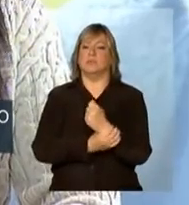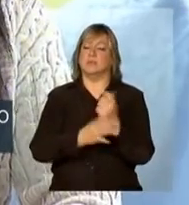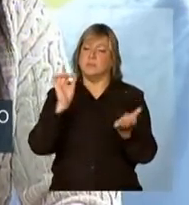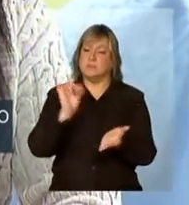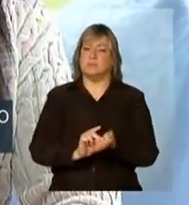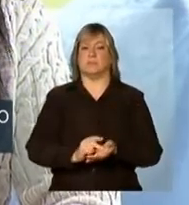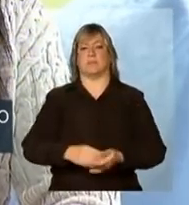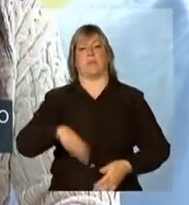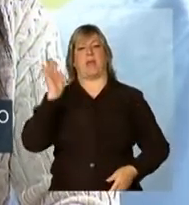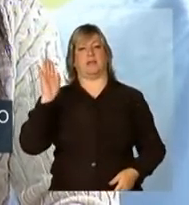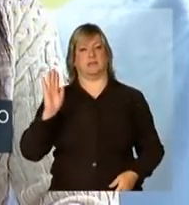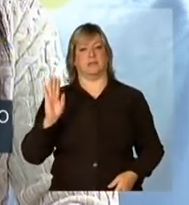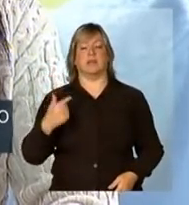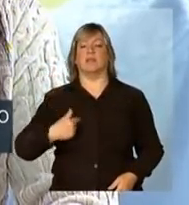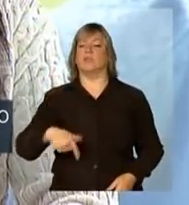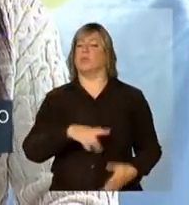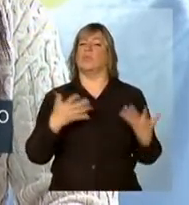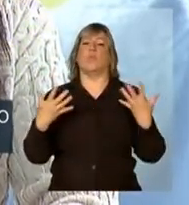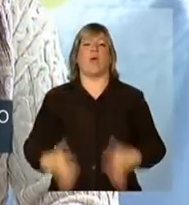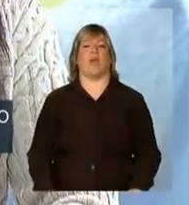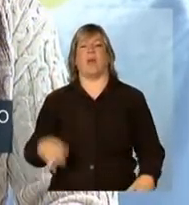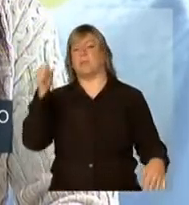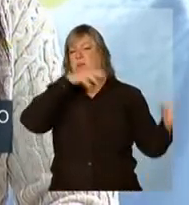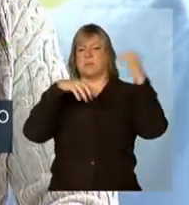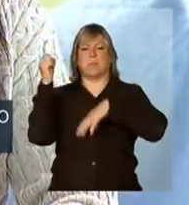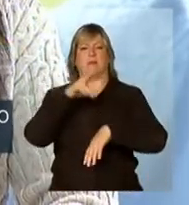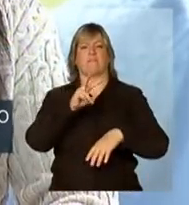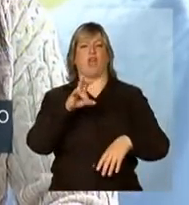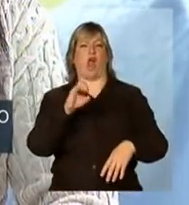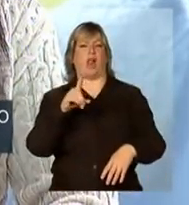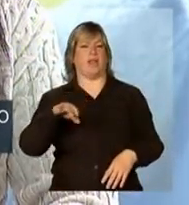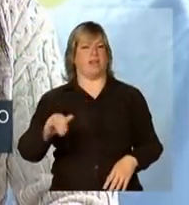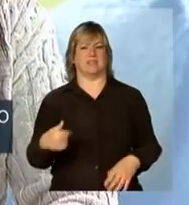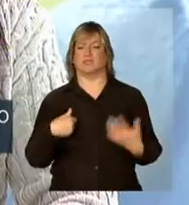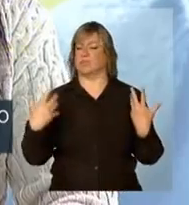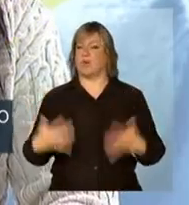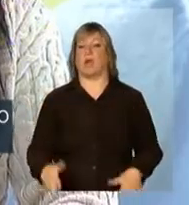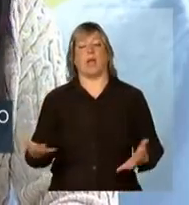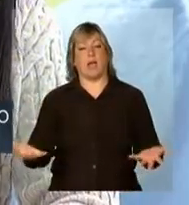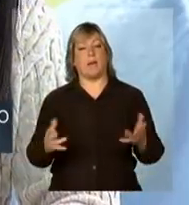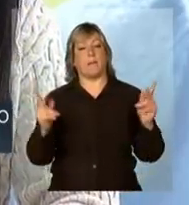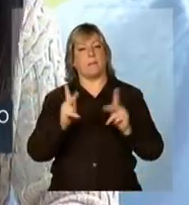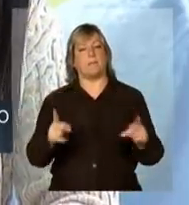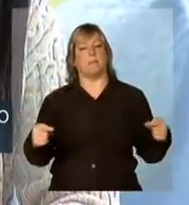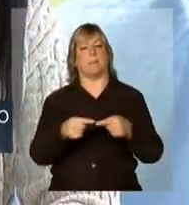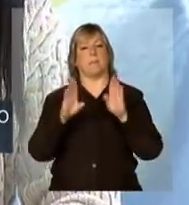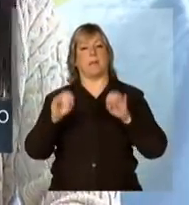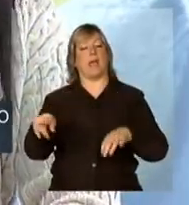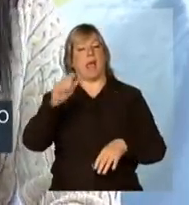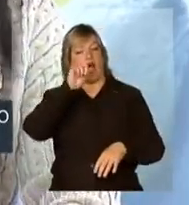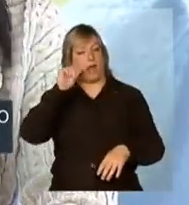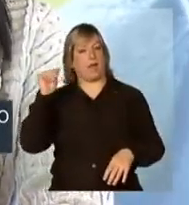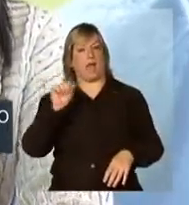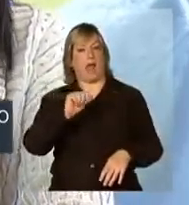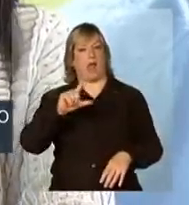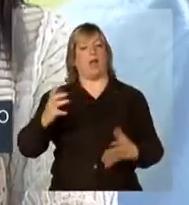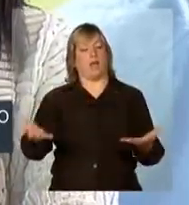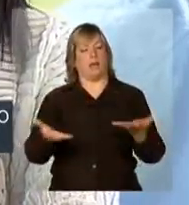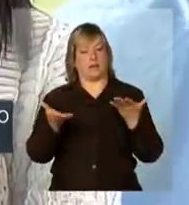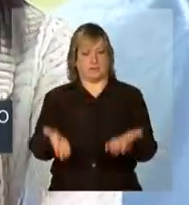eficaz. A gente não quer violência. A gente quer a vida e a vida digna. E é isso que a Alagoas quer.